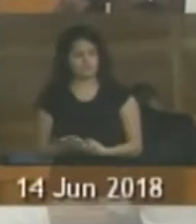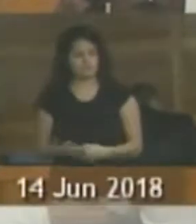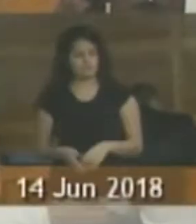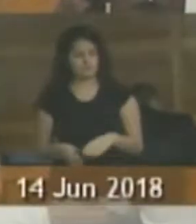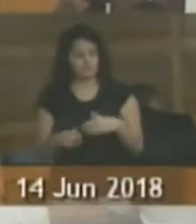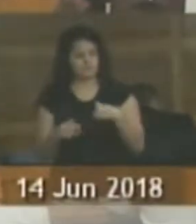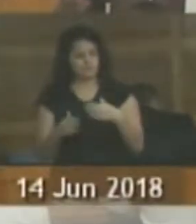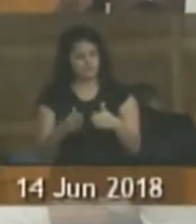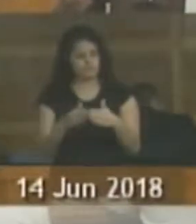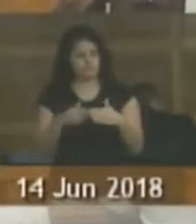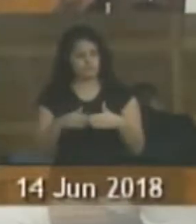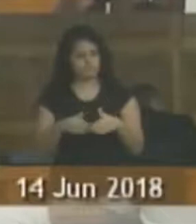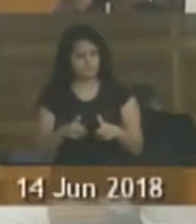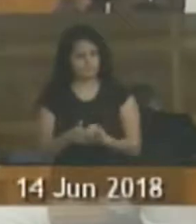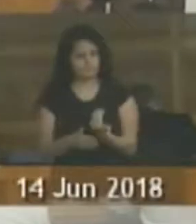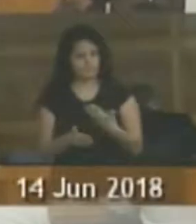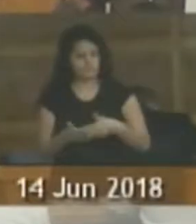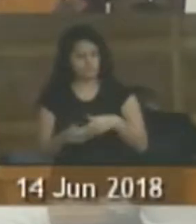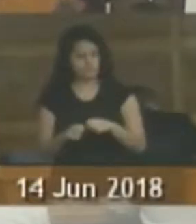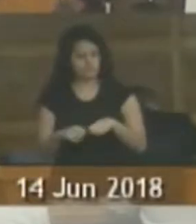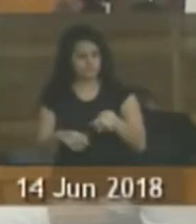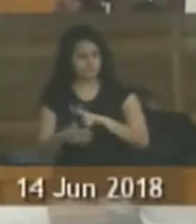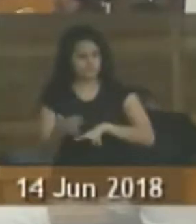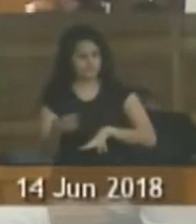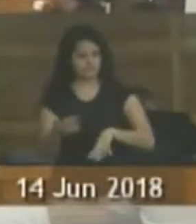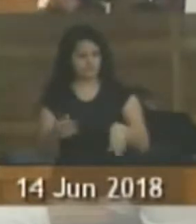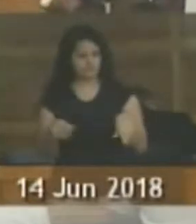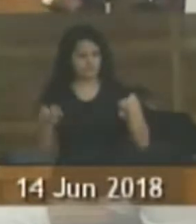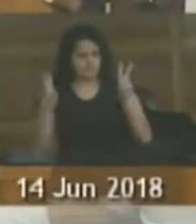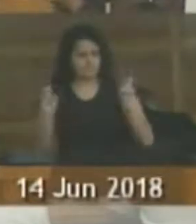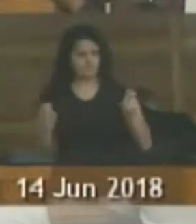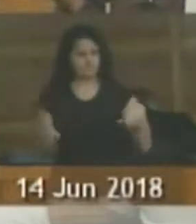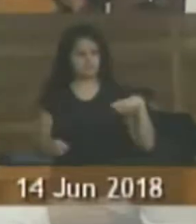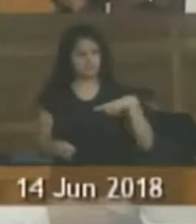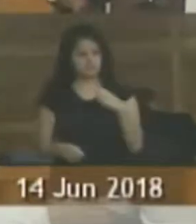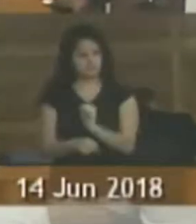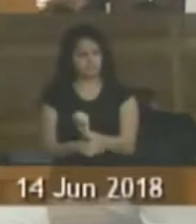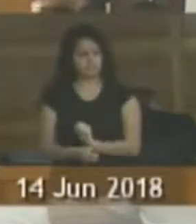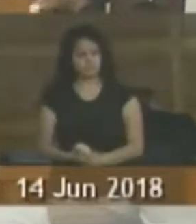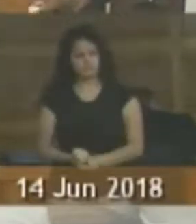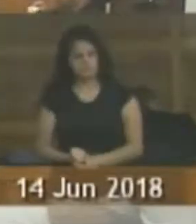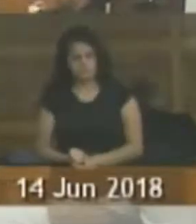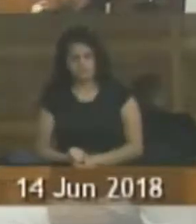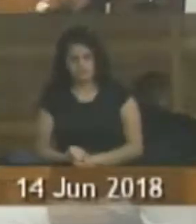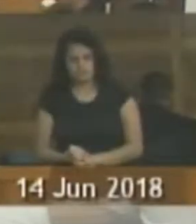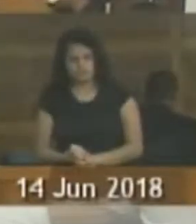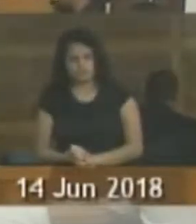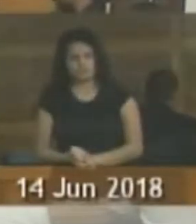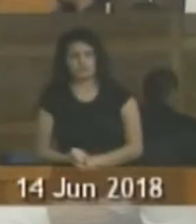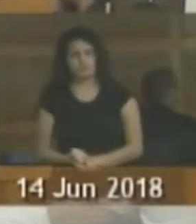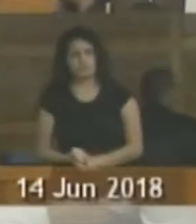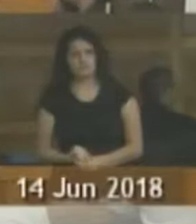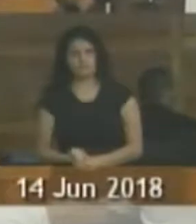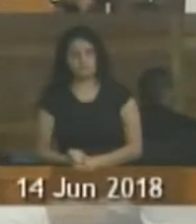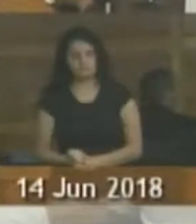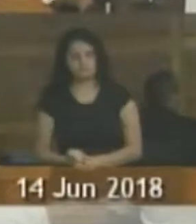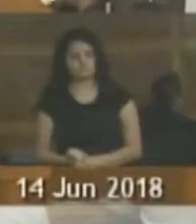à primeira secretária que proceda à leitura das matérias constantes no expediente, a saber.